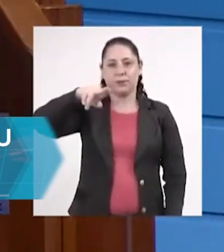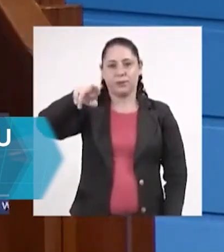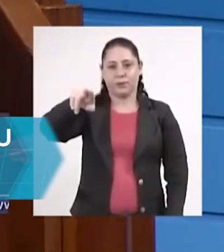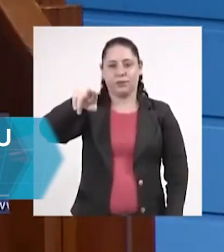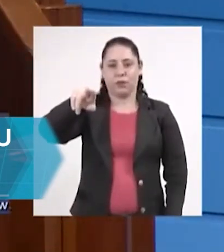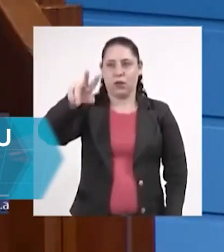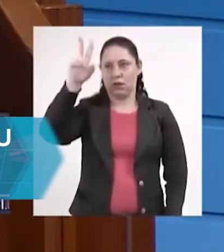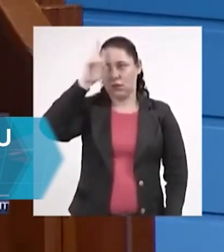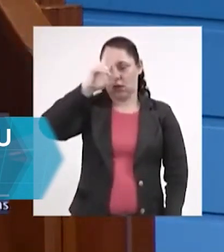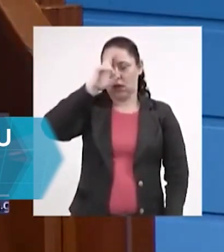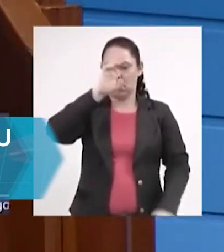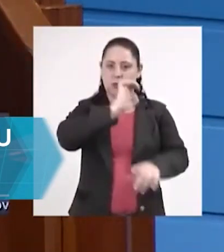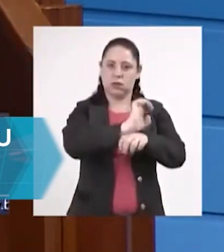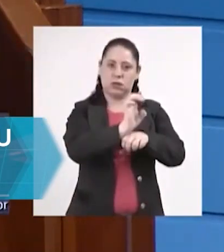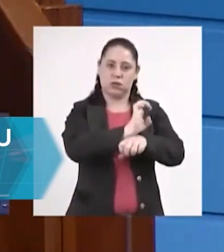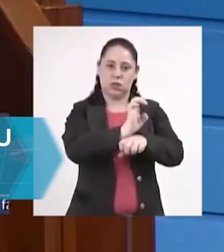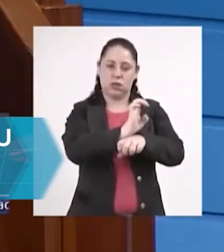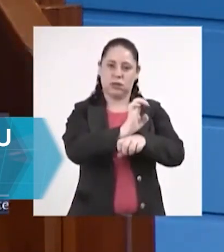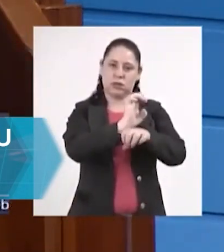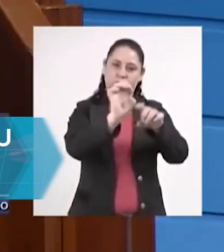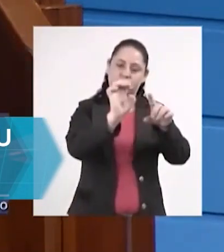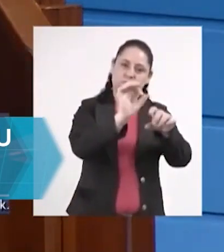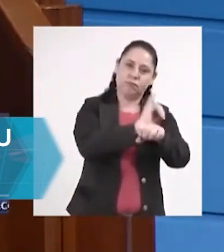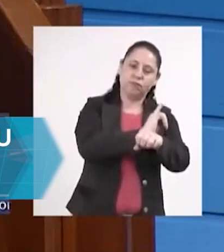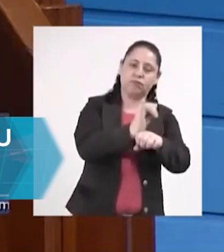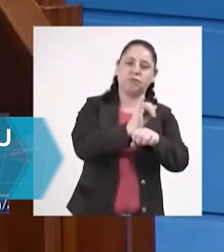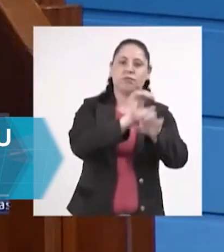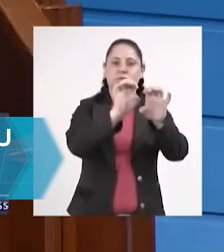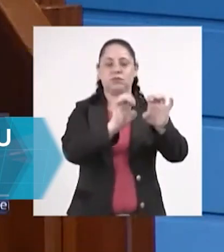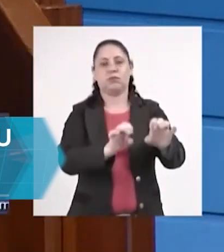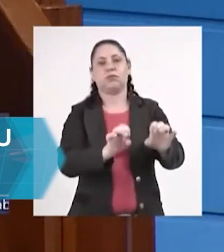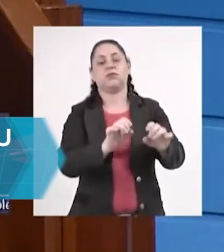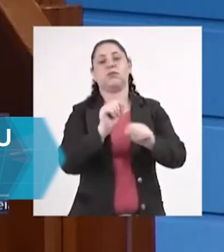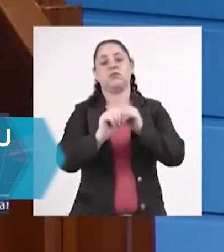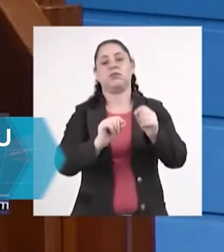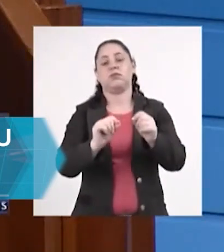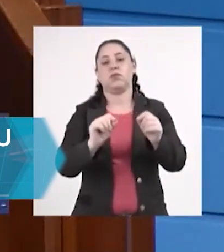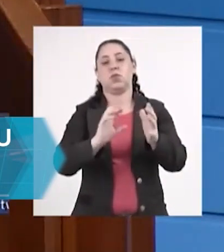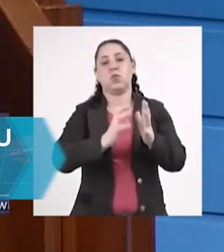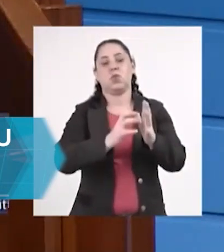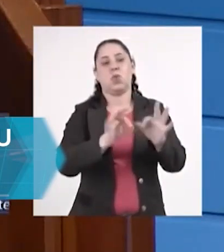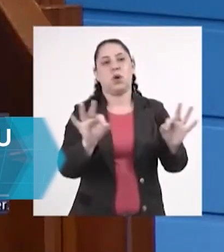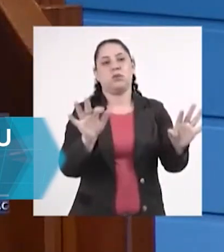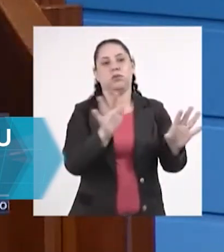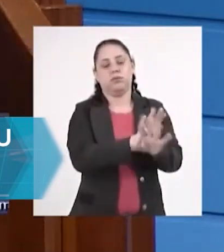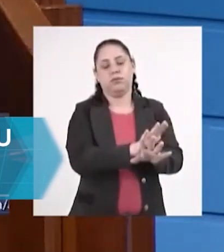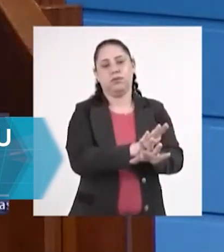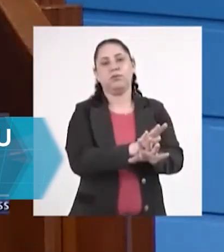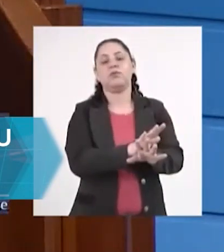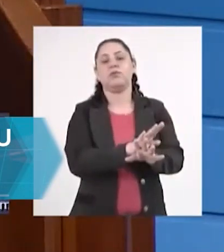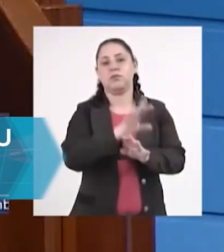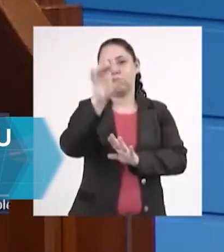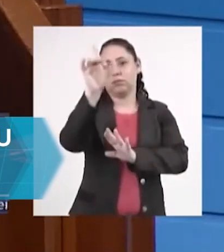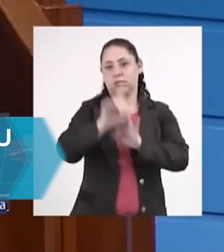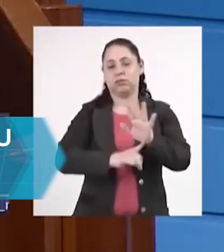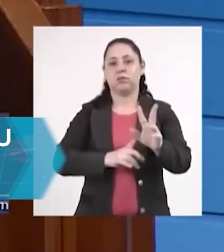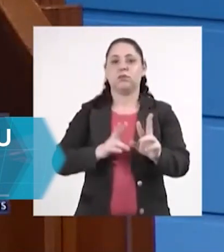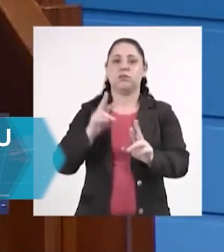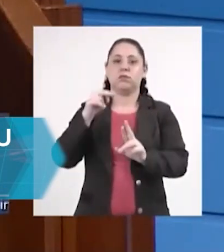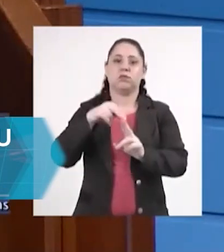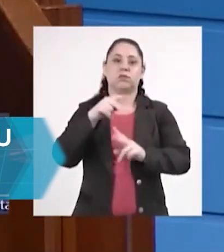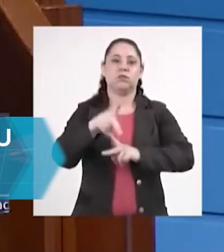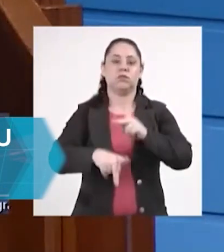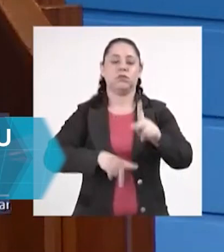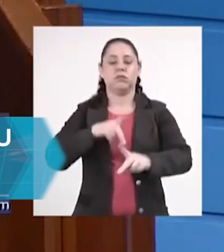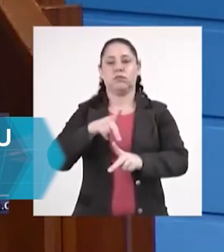suas estratégias para aniquilar fuzilar O parlamento e os direitos de representação